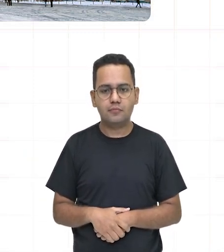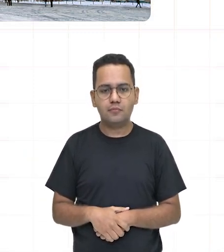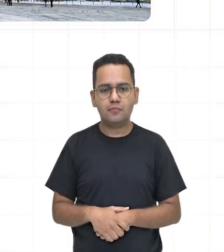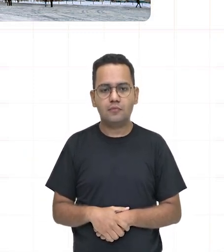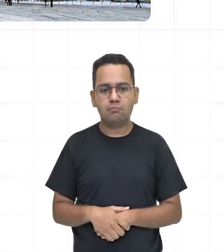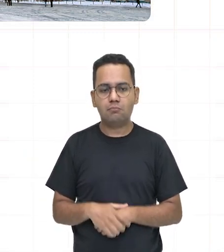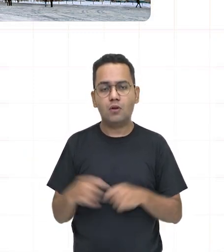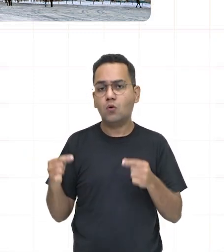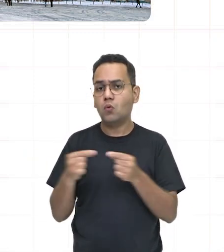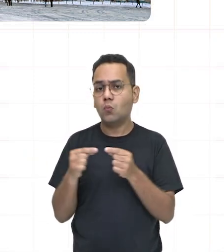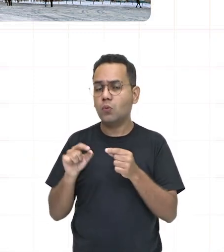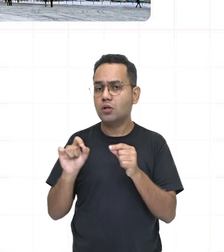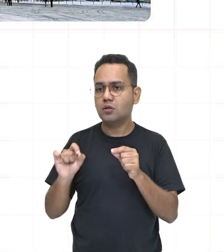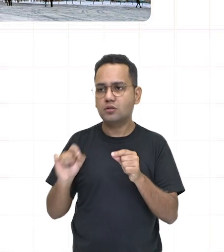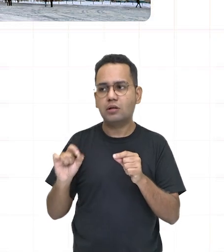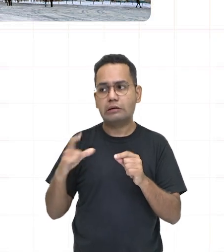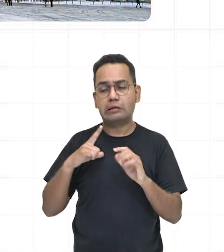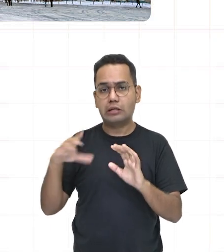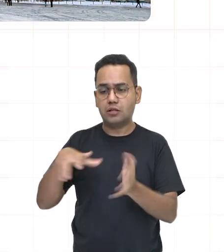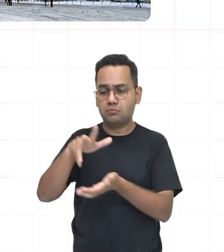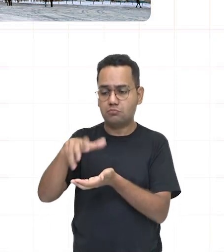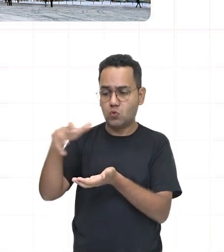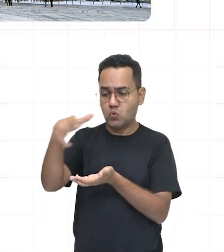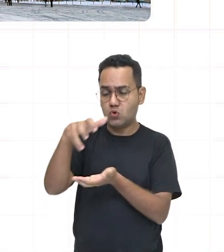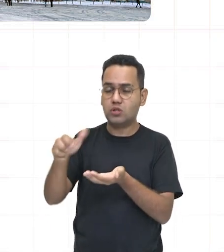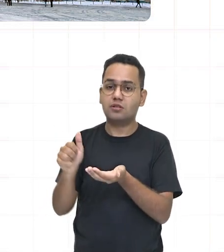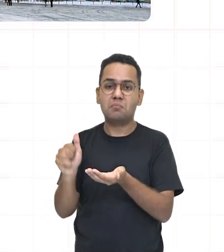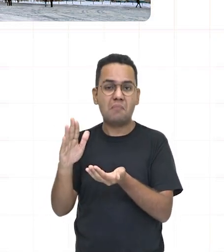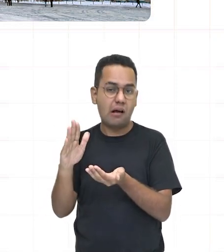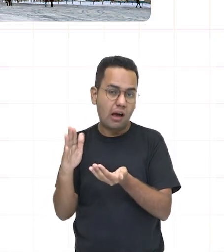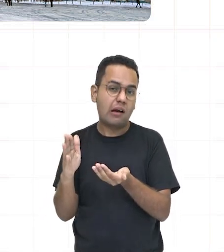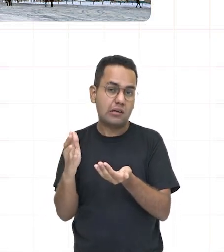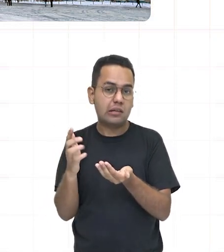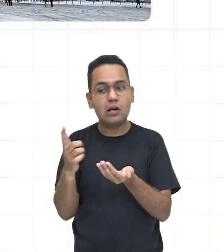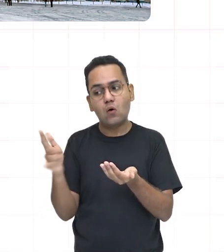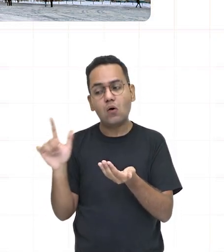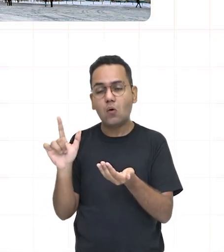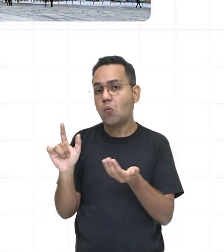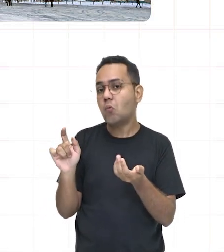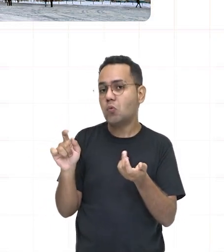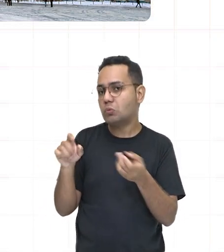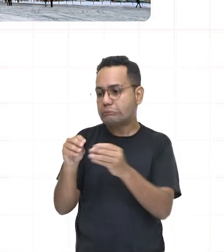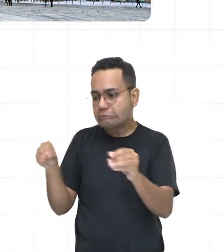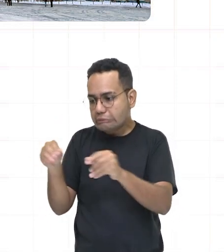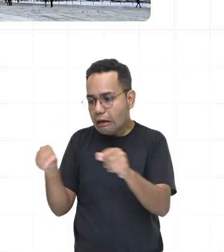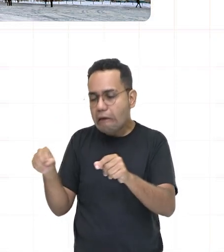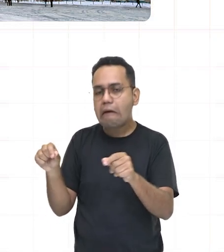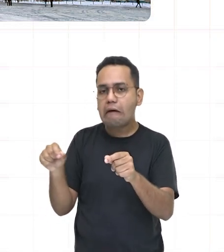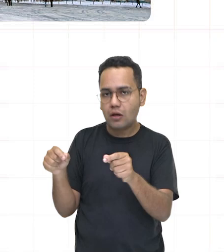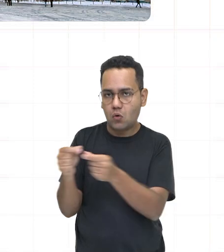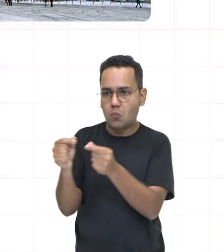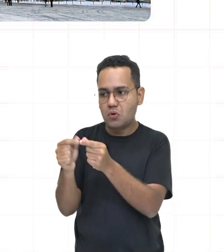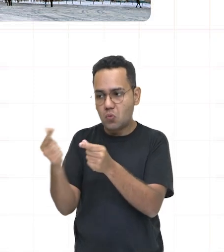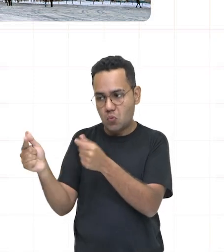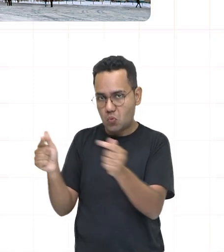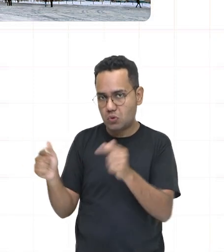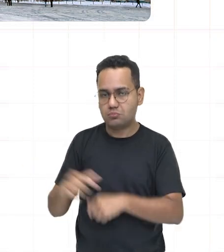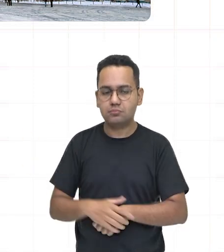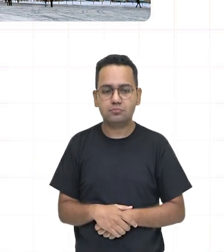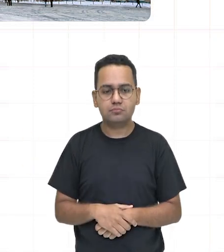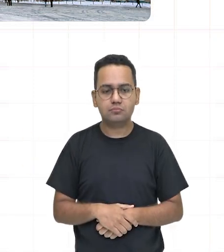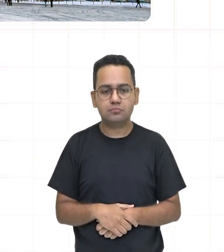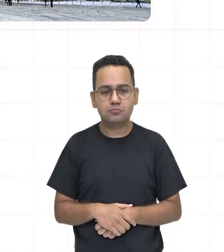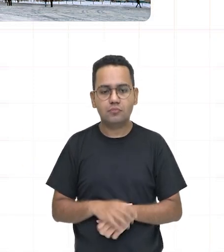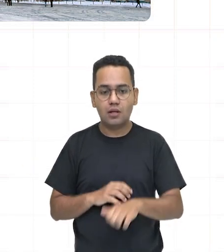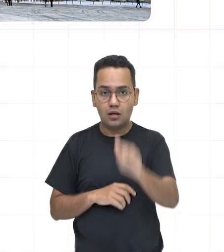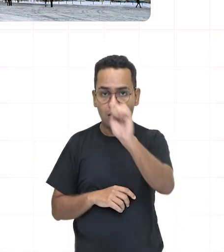a mais que um continente. Então, observem só, vamos lembrar aí do detalhe, Europa é